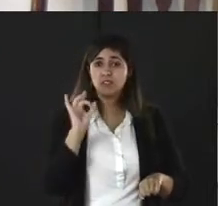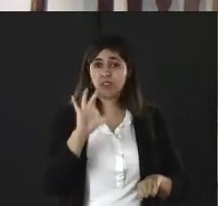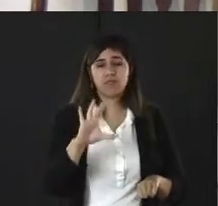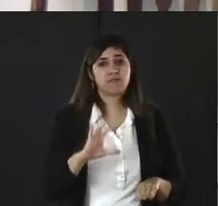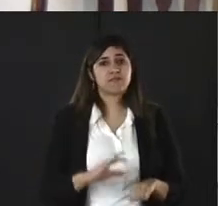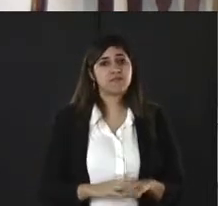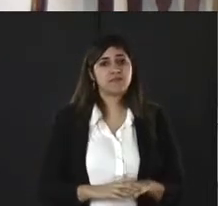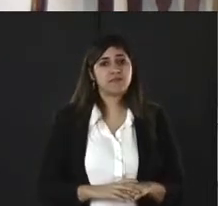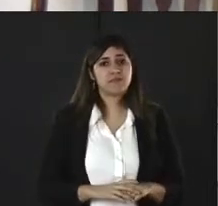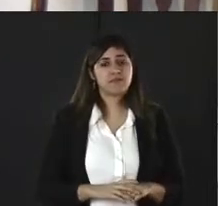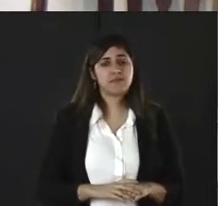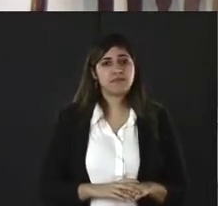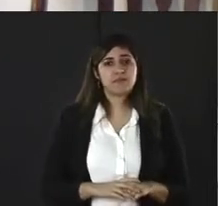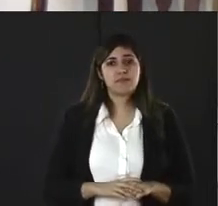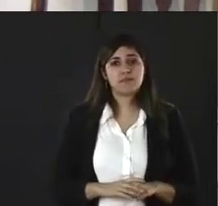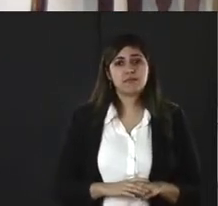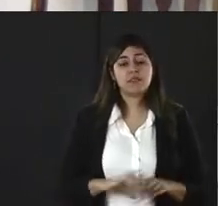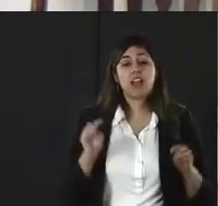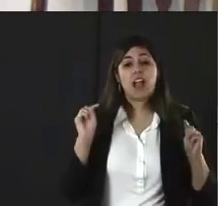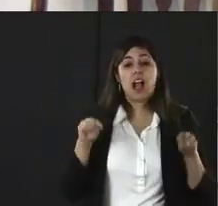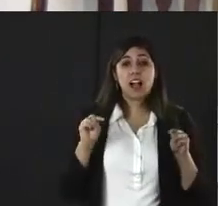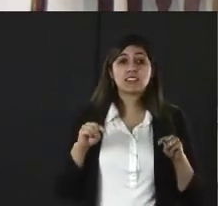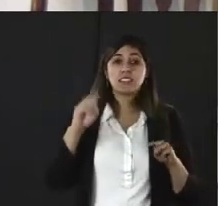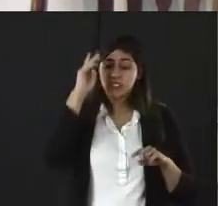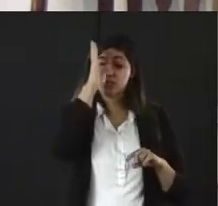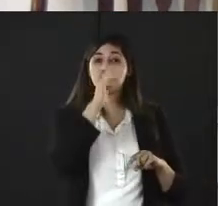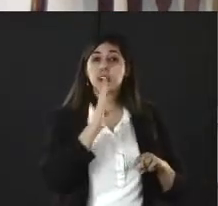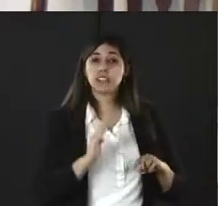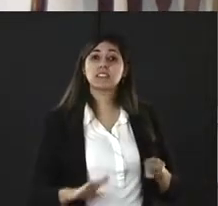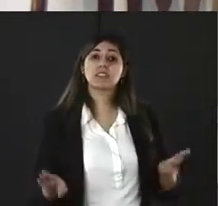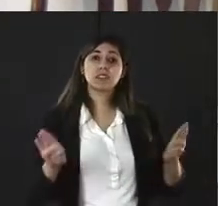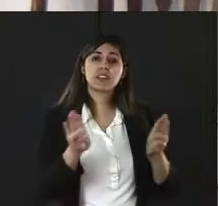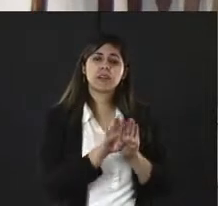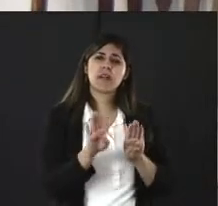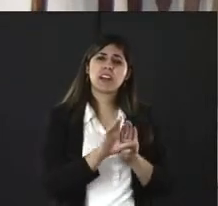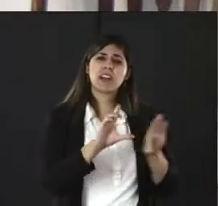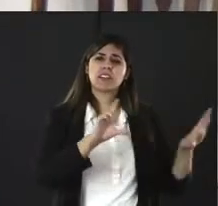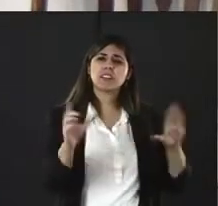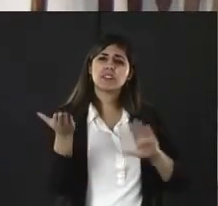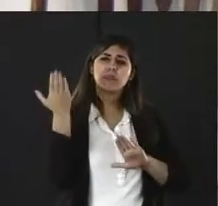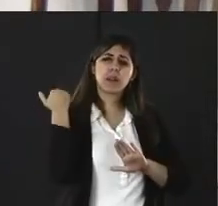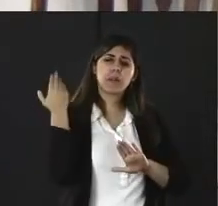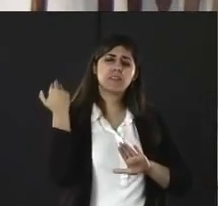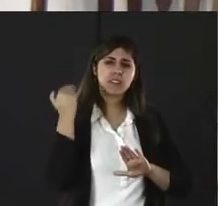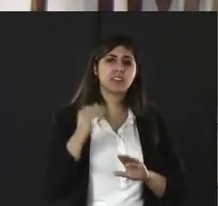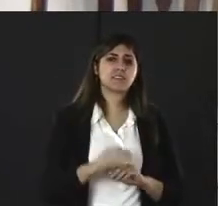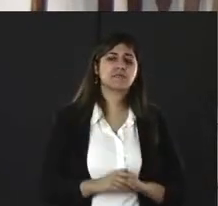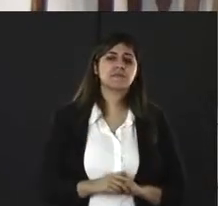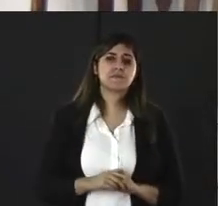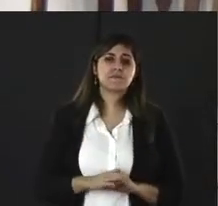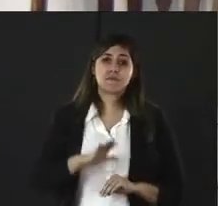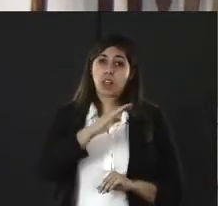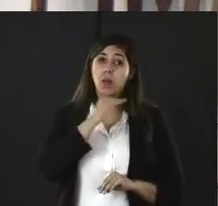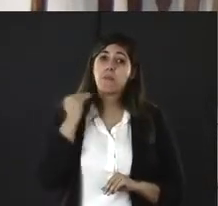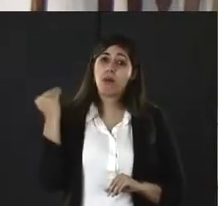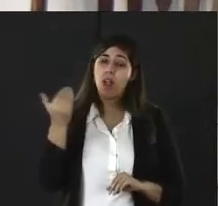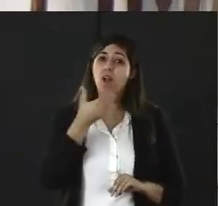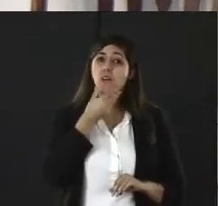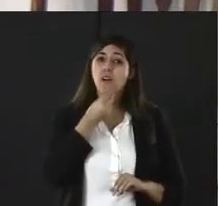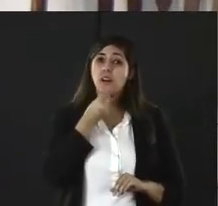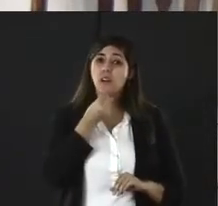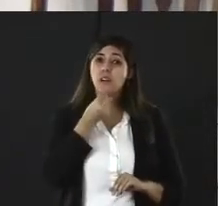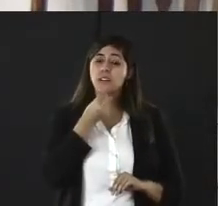e nós tivemos aqui no brasil nesta semana também passada agora há poucos dias atrás a morte de um adolescente